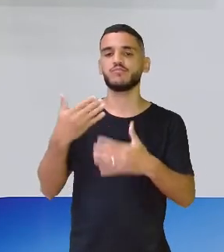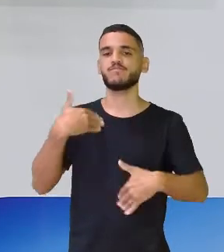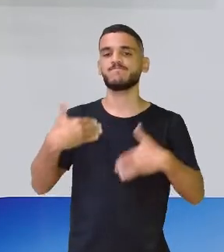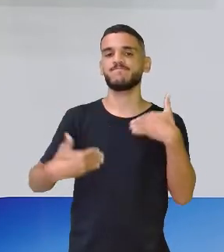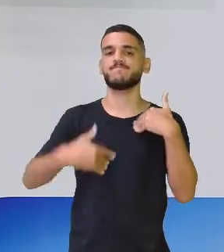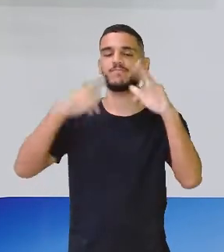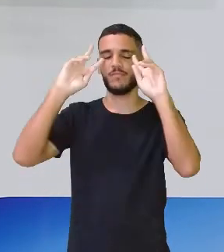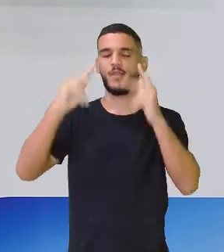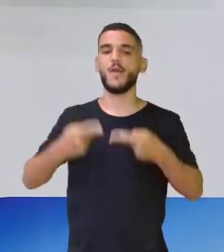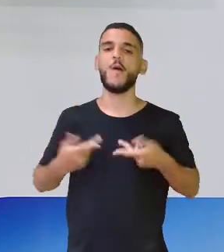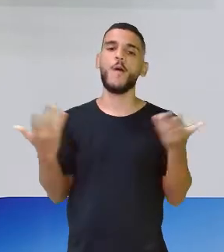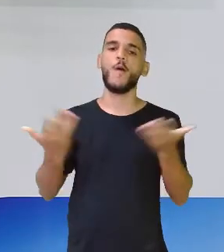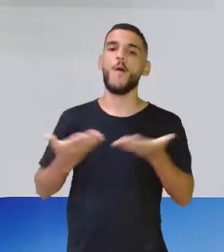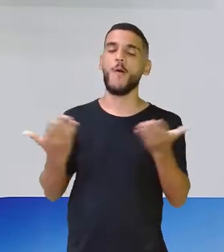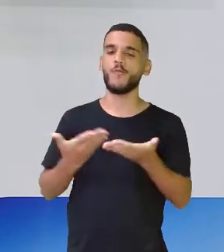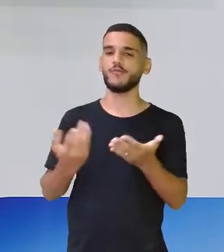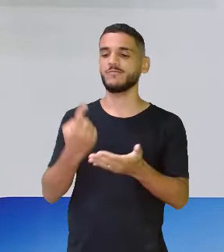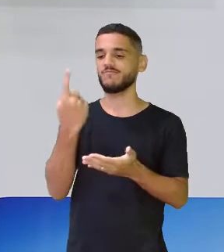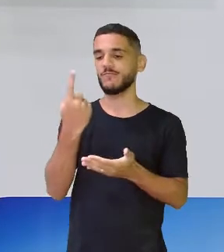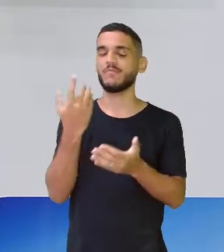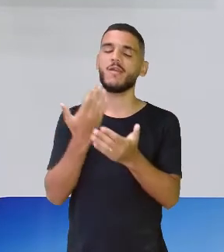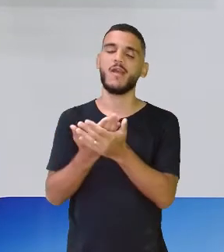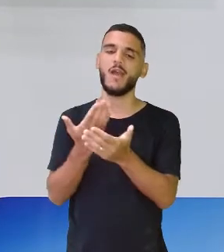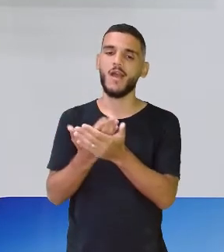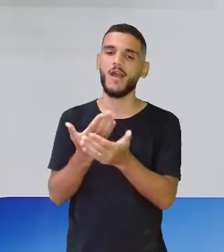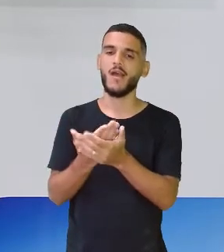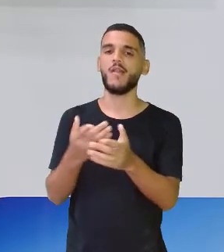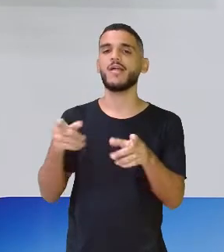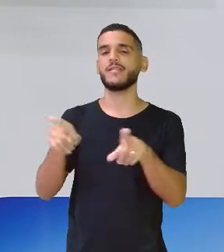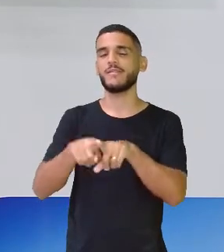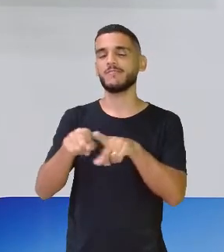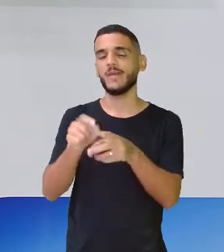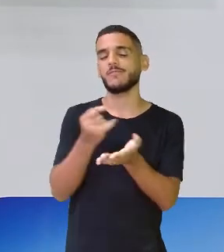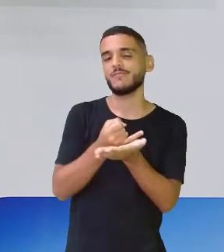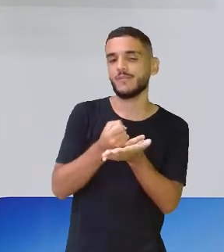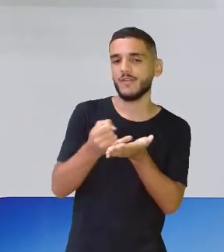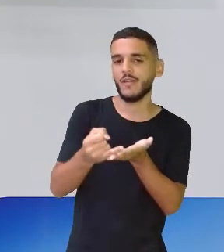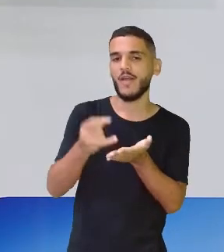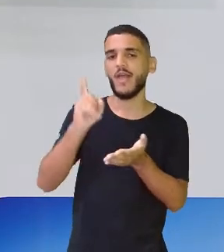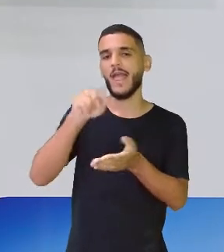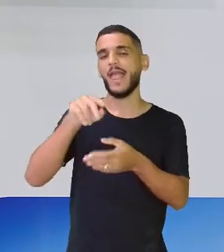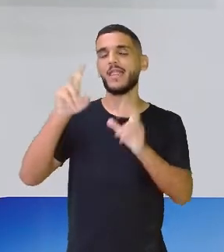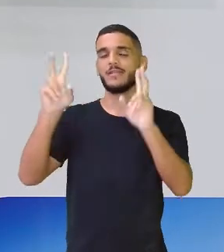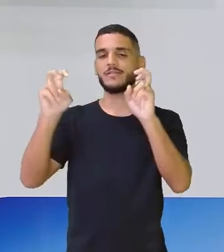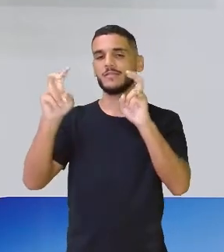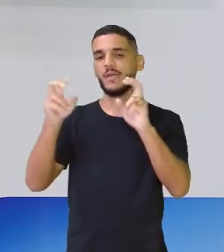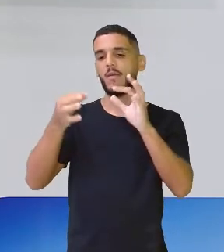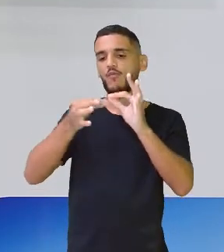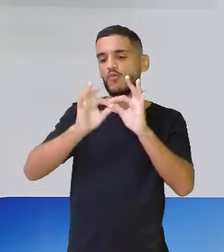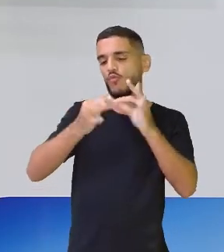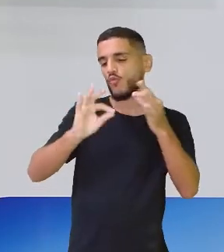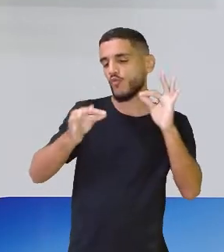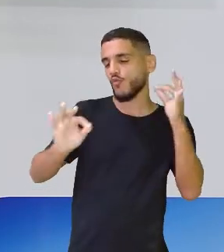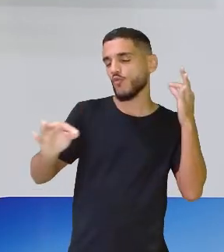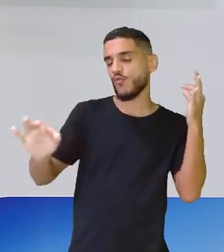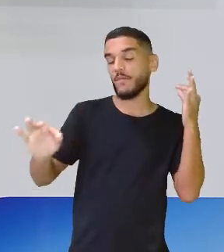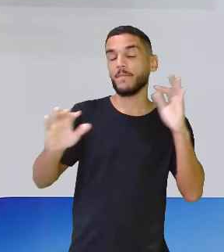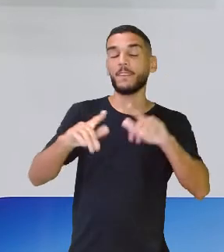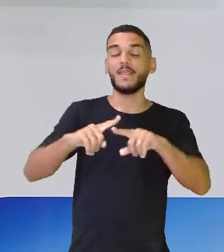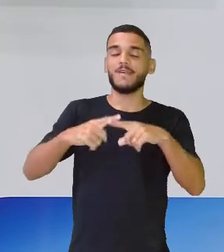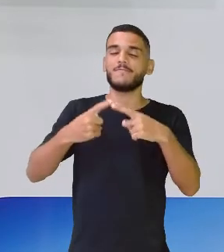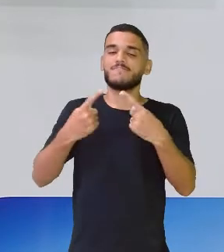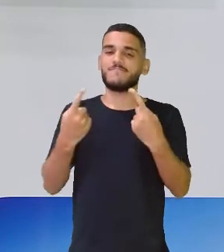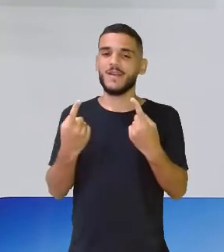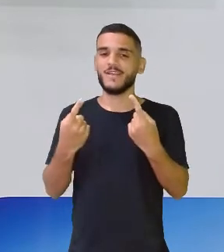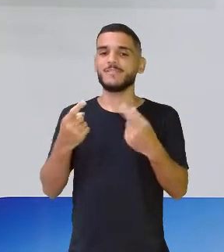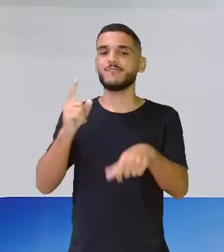essa nossa primeira aula, ela é uma introdução. Como é um tema assim bem longo e o nosso tempo é um pouco mais curto, a gente vai